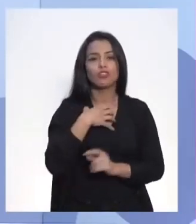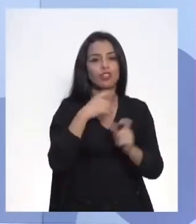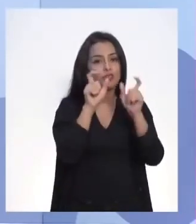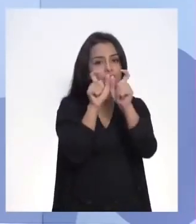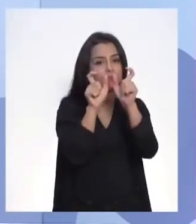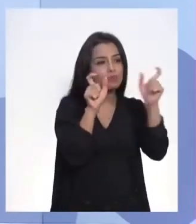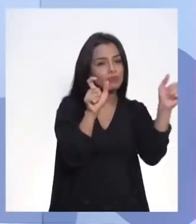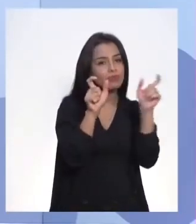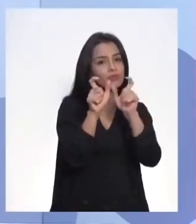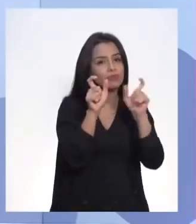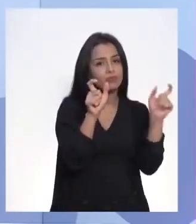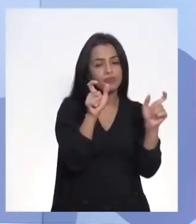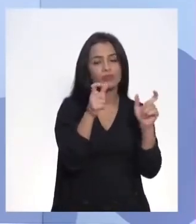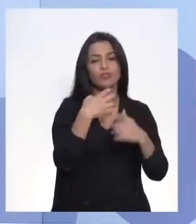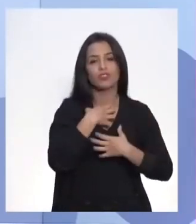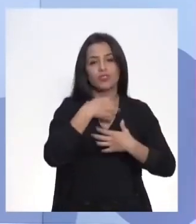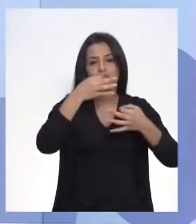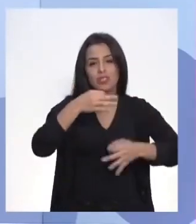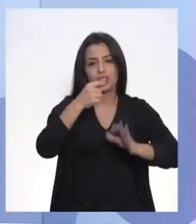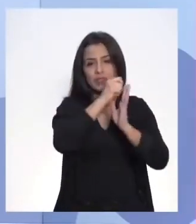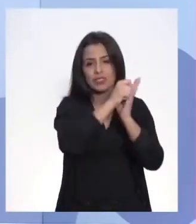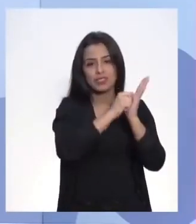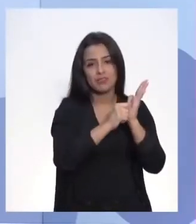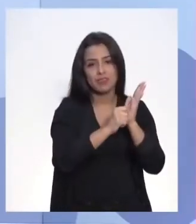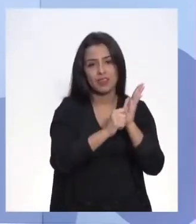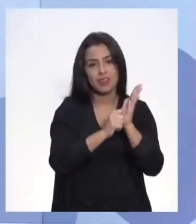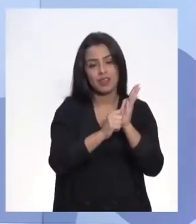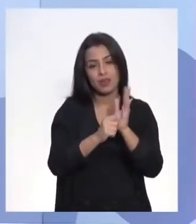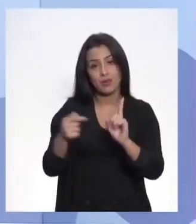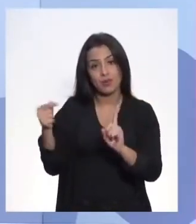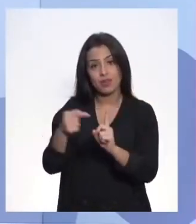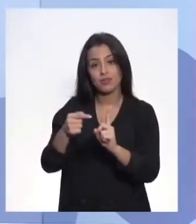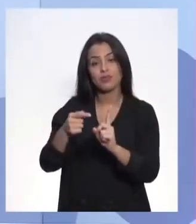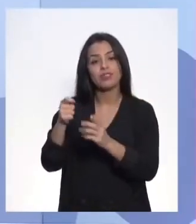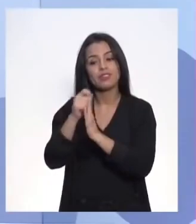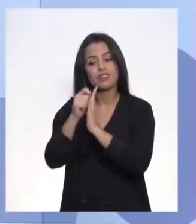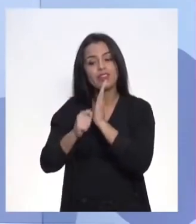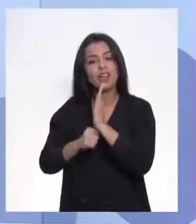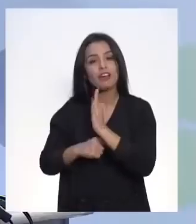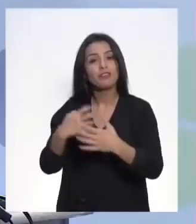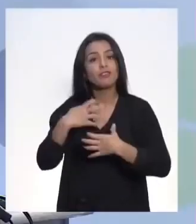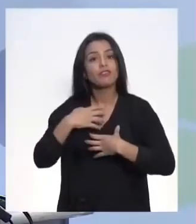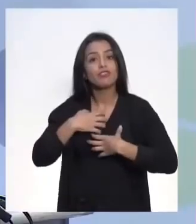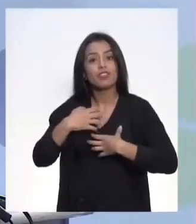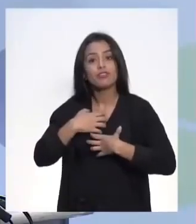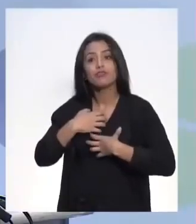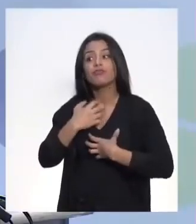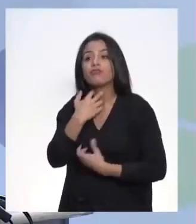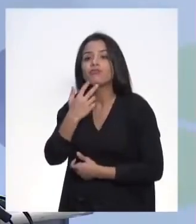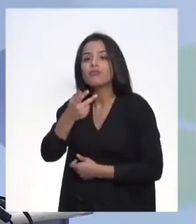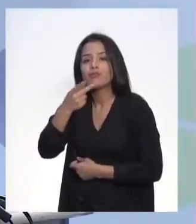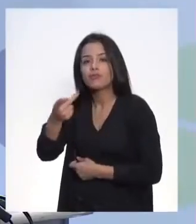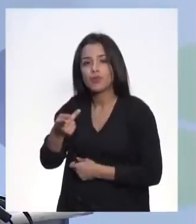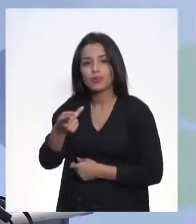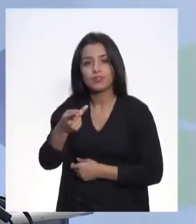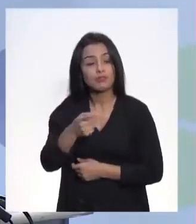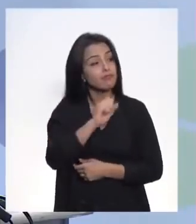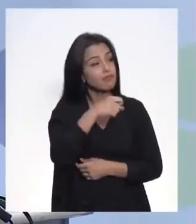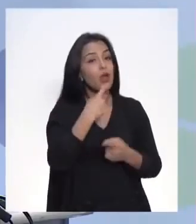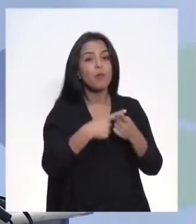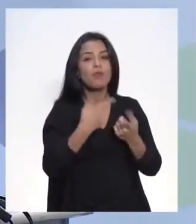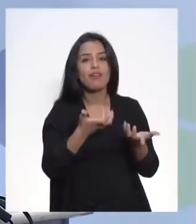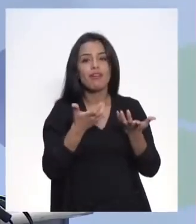obedece como ele fala, como ele escuta as palavras, a linguagem Porque falada, ele né? quer causar o quê? A sonoridade no Isso. poema também. E